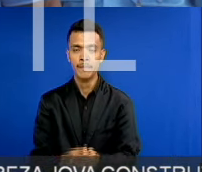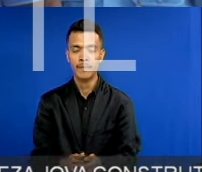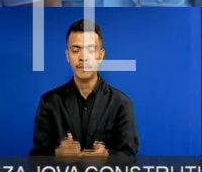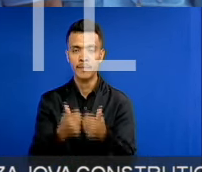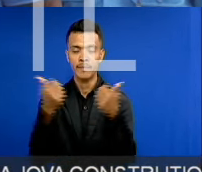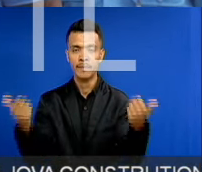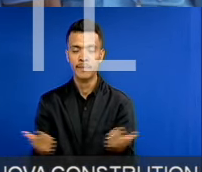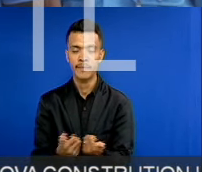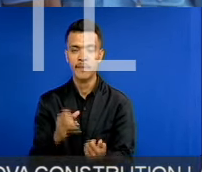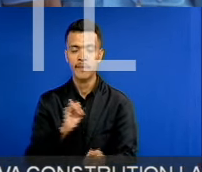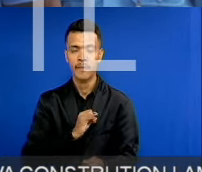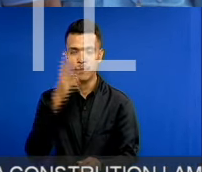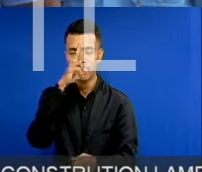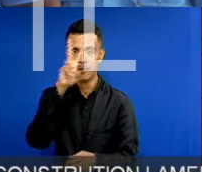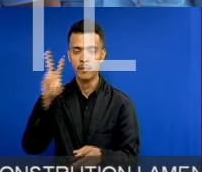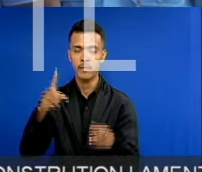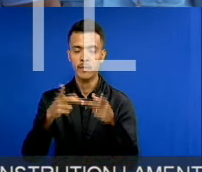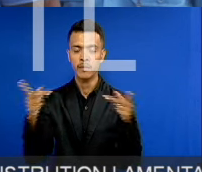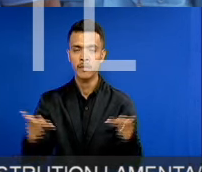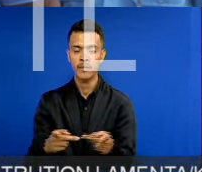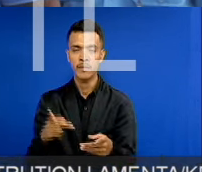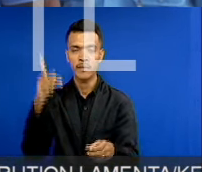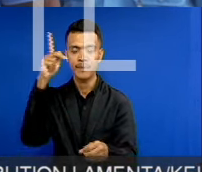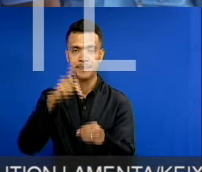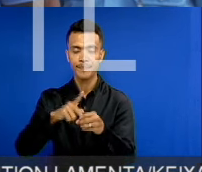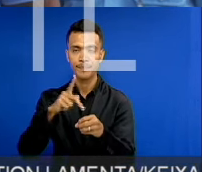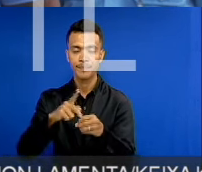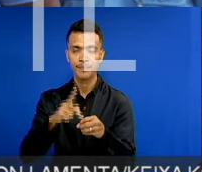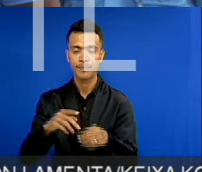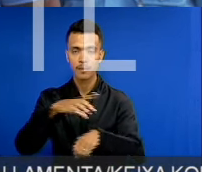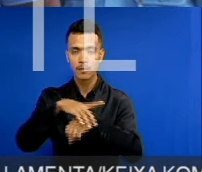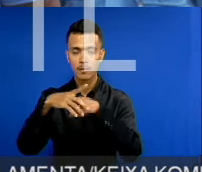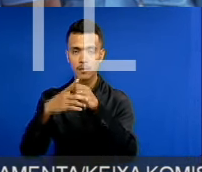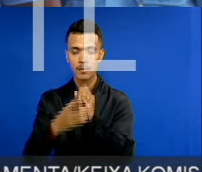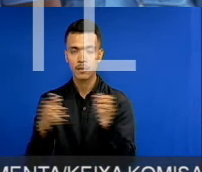depois hau are fatin posu mina, né? Entre minarai ho